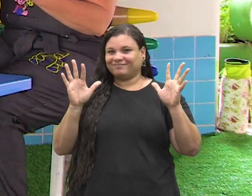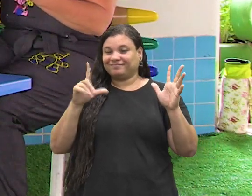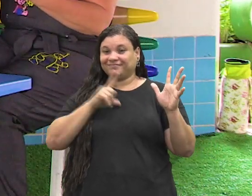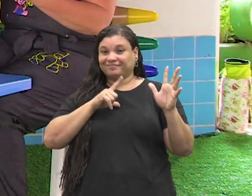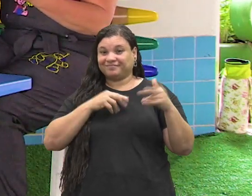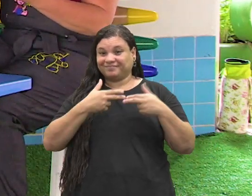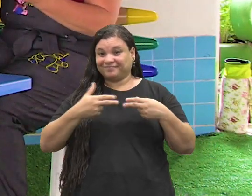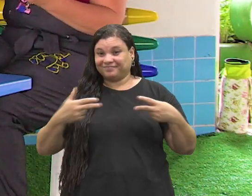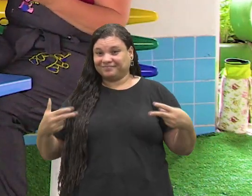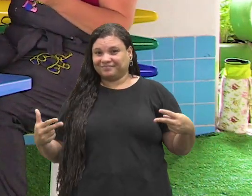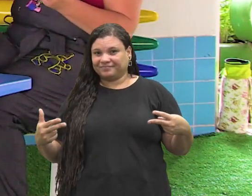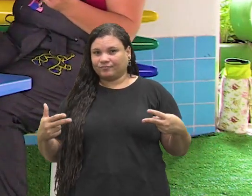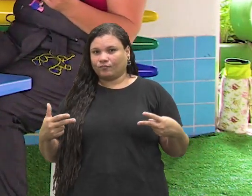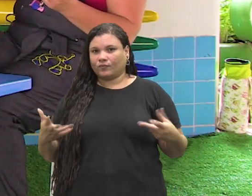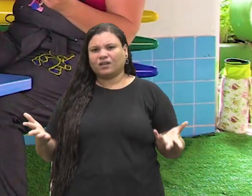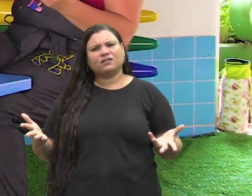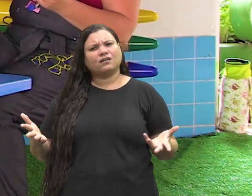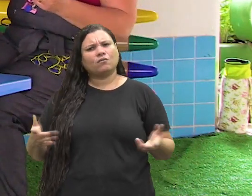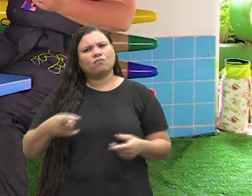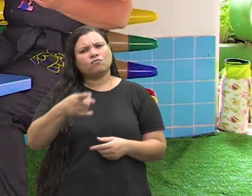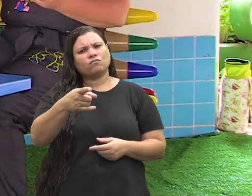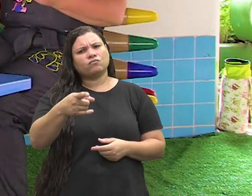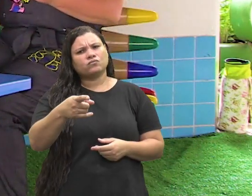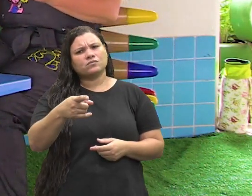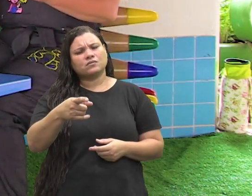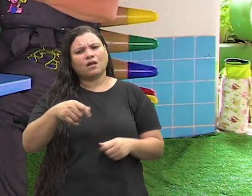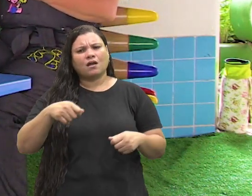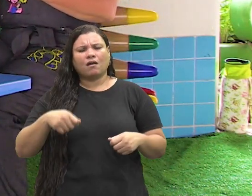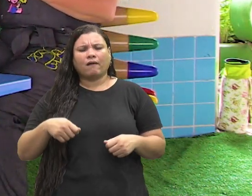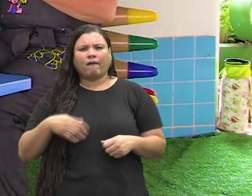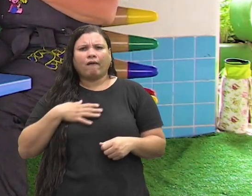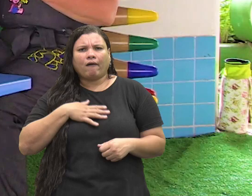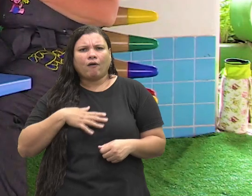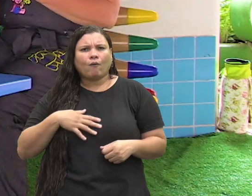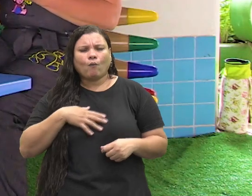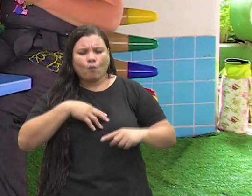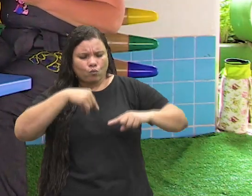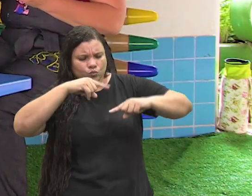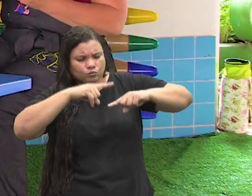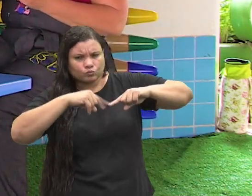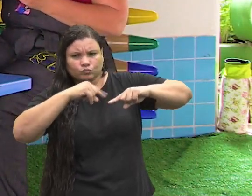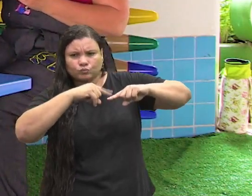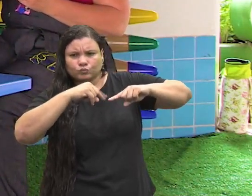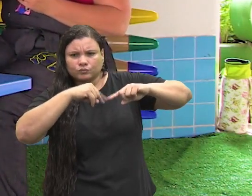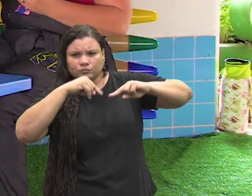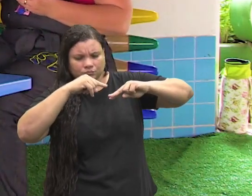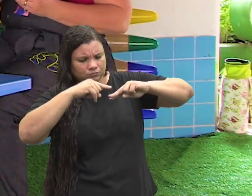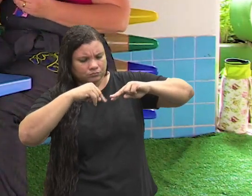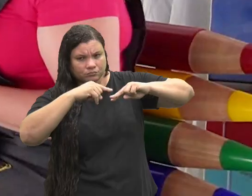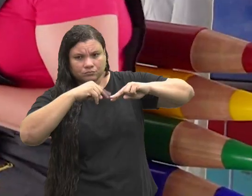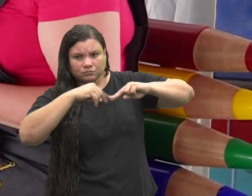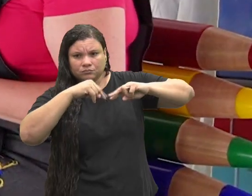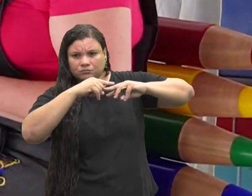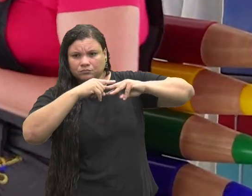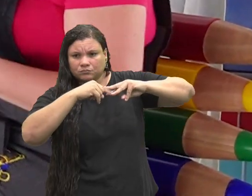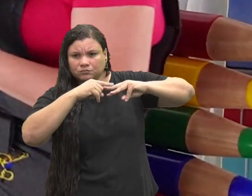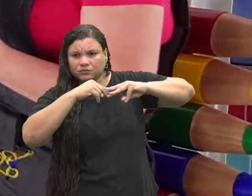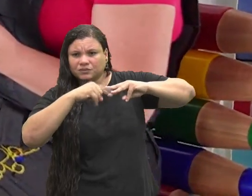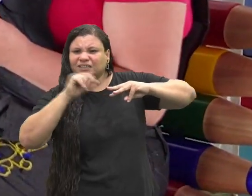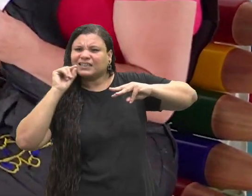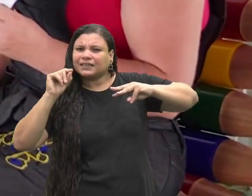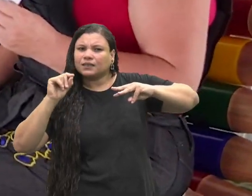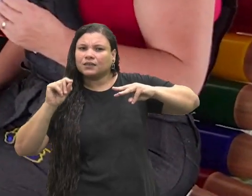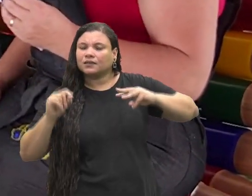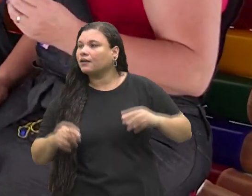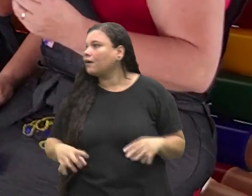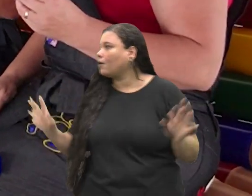aí de pintar a unha? Eu! Vocês gostam também, crianças? Vocês gostam? Hã? Olha, a